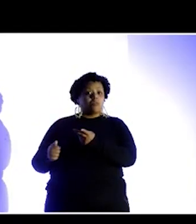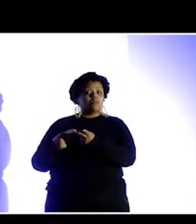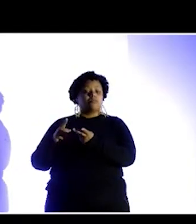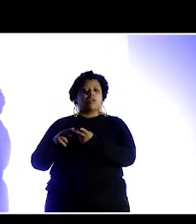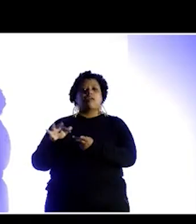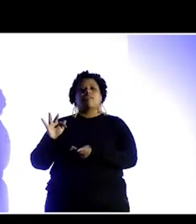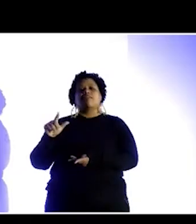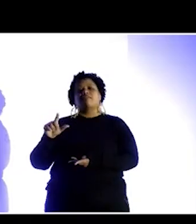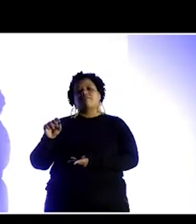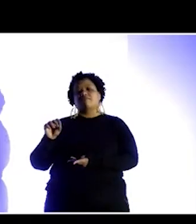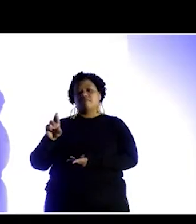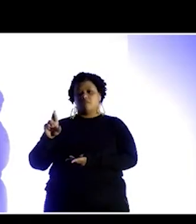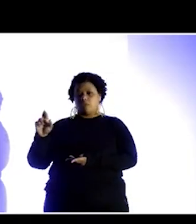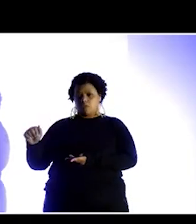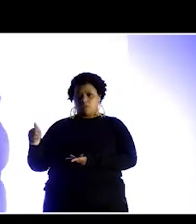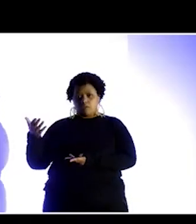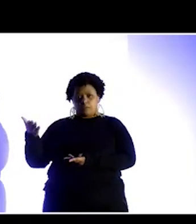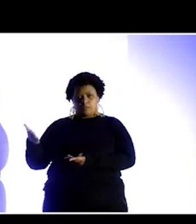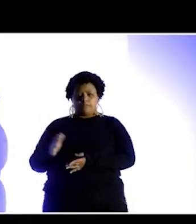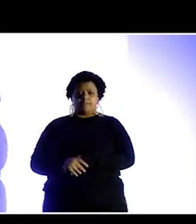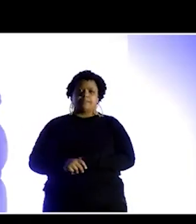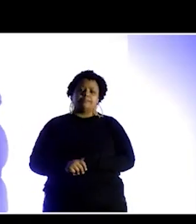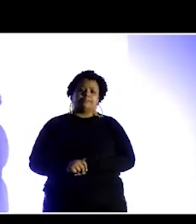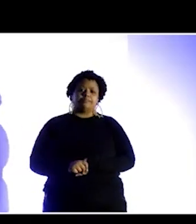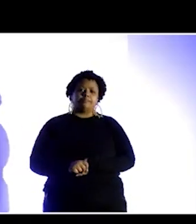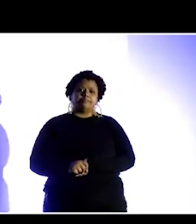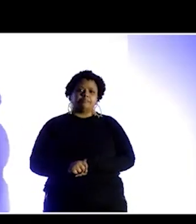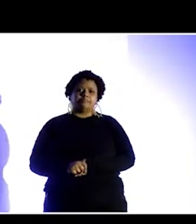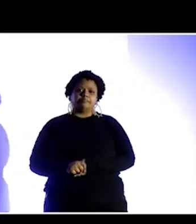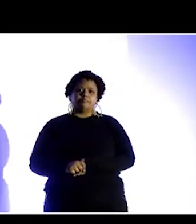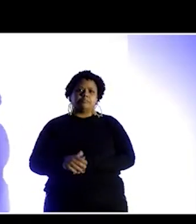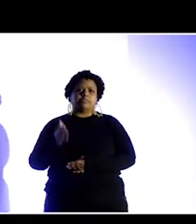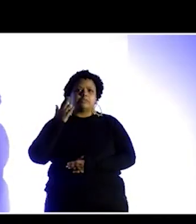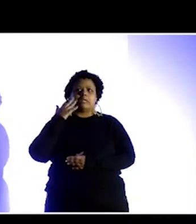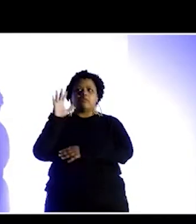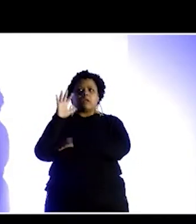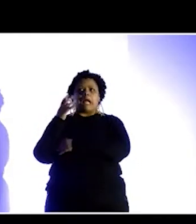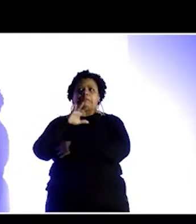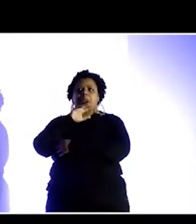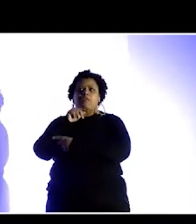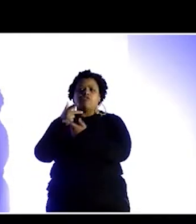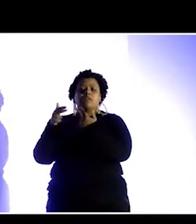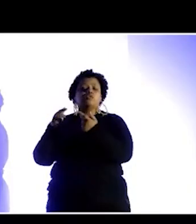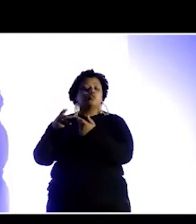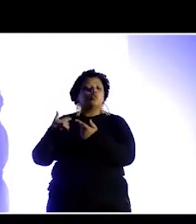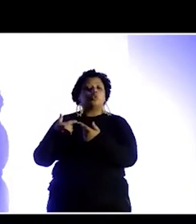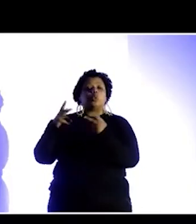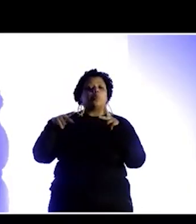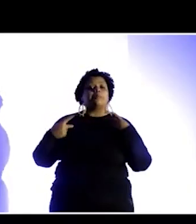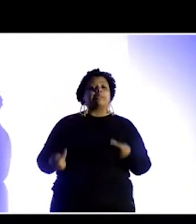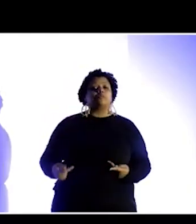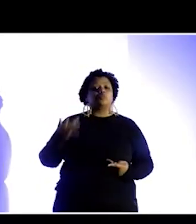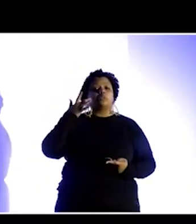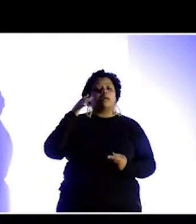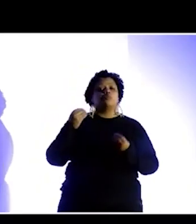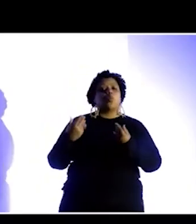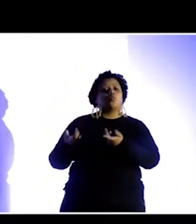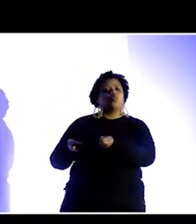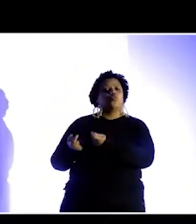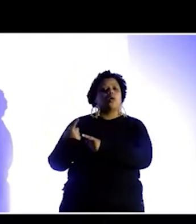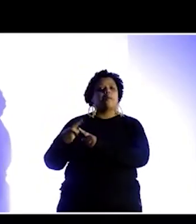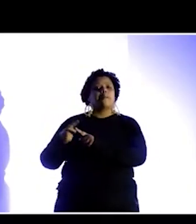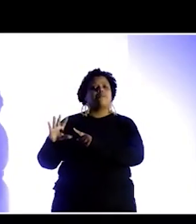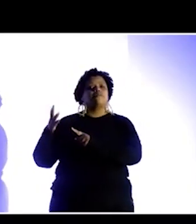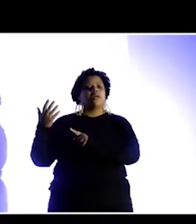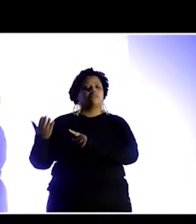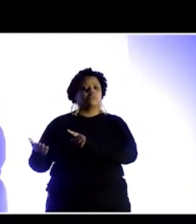e lugares onde o ser humano não mais poderá estar lá, devido